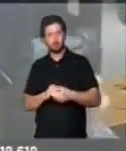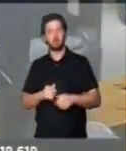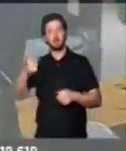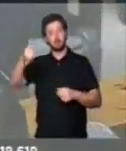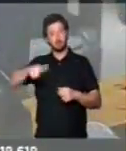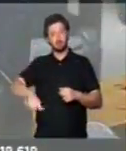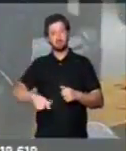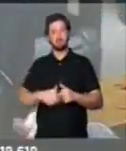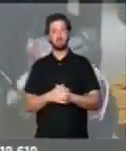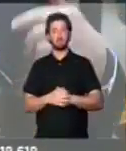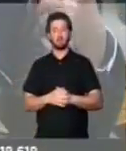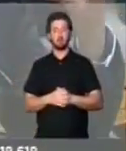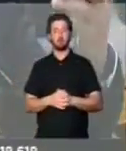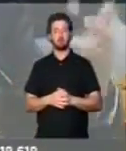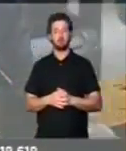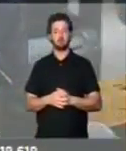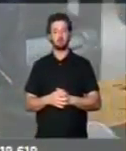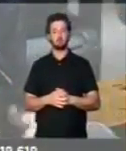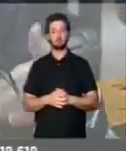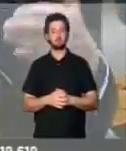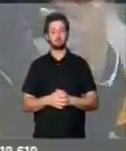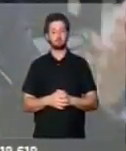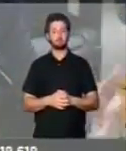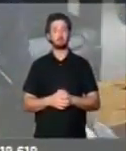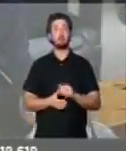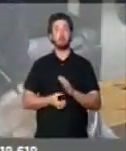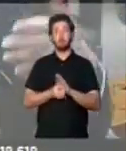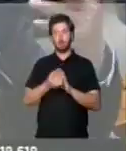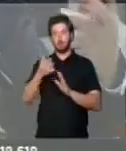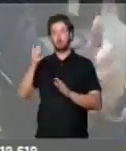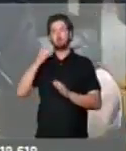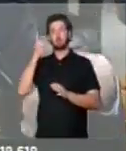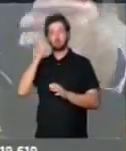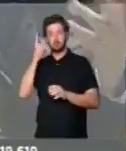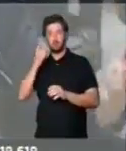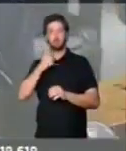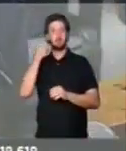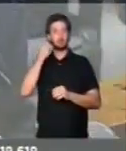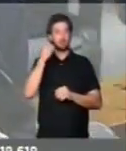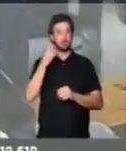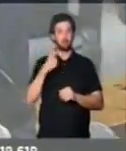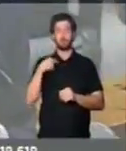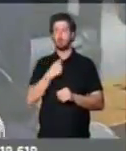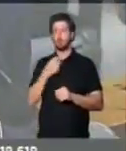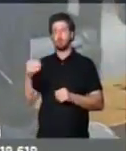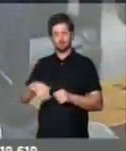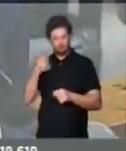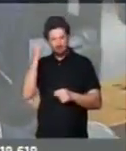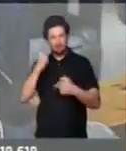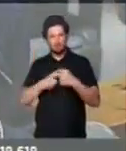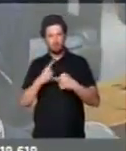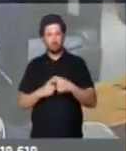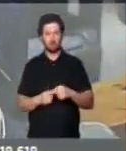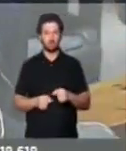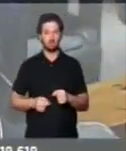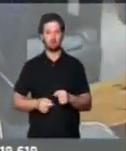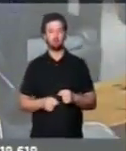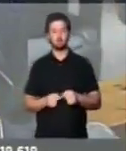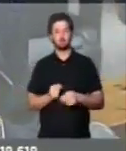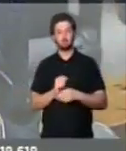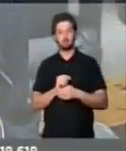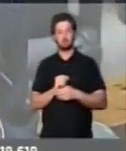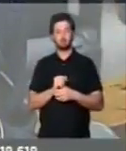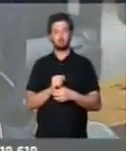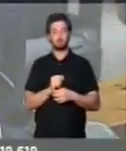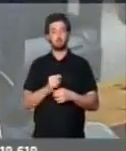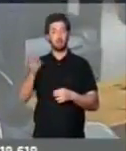uma vez. Mais deputados e senadores teremos que vir aqui. Sabe por quê? Porque lá atrás o